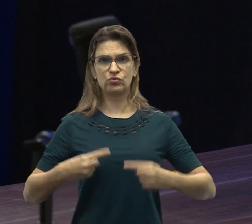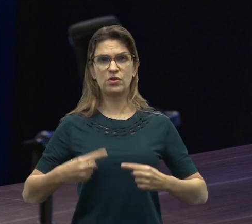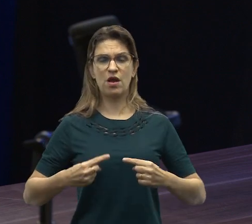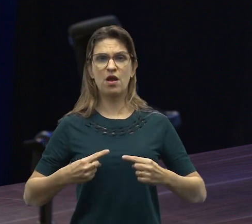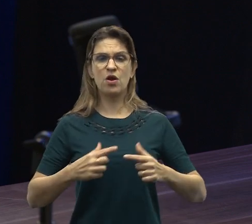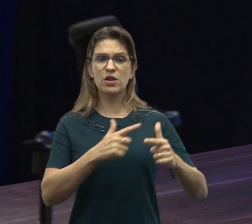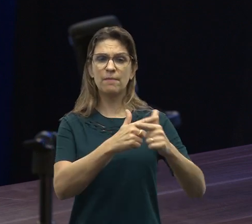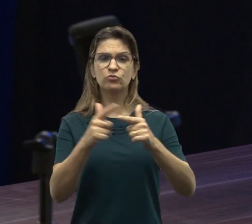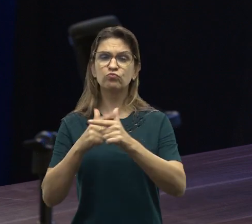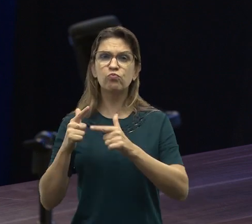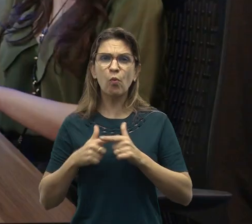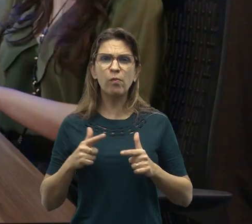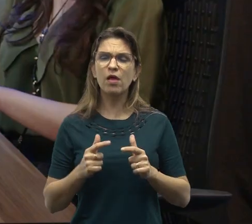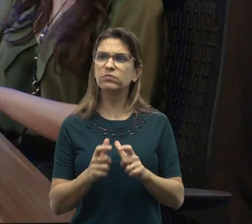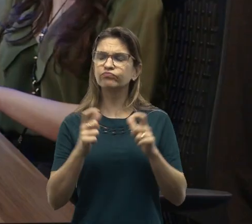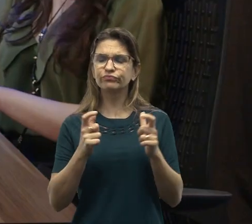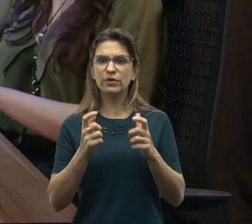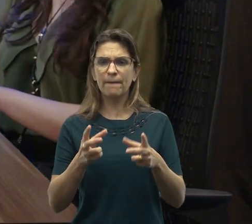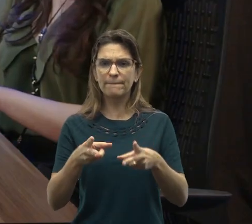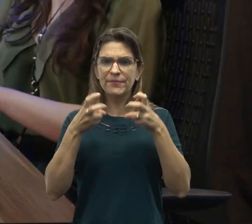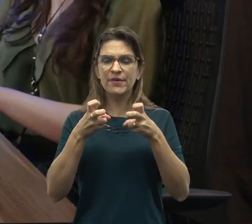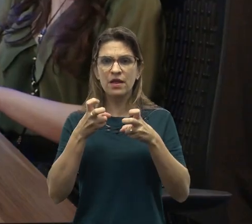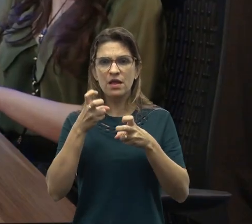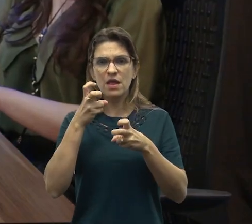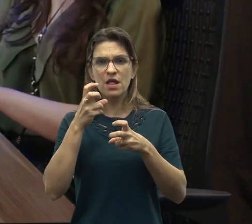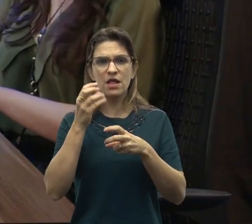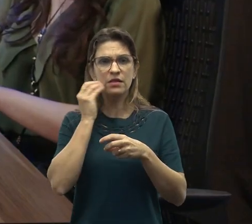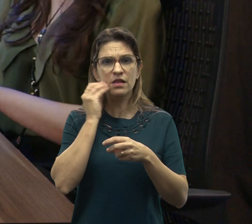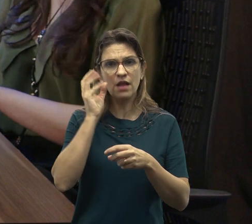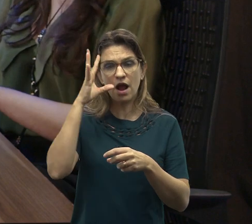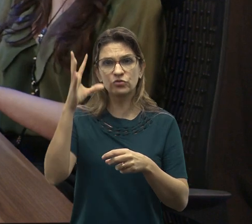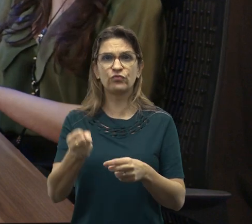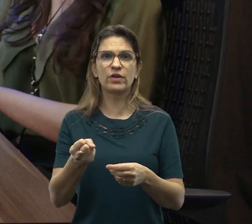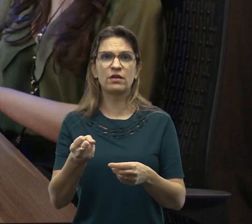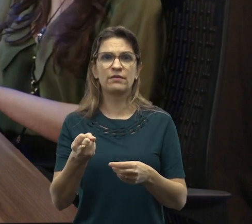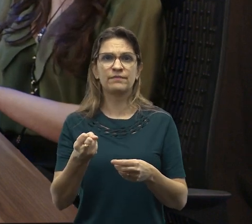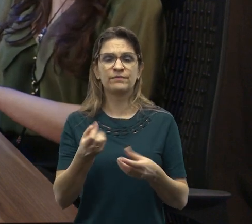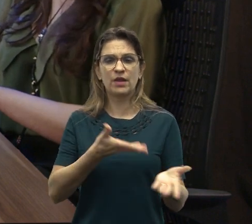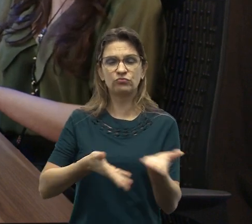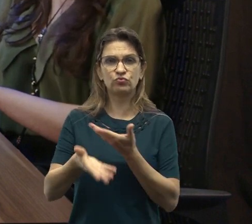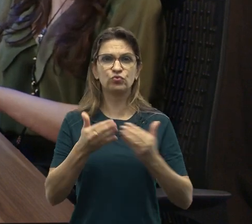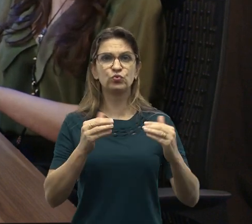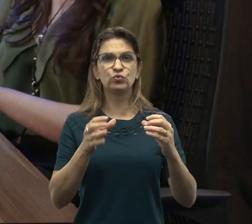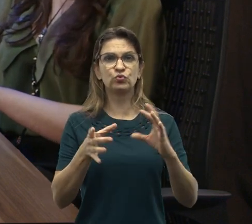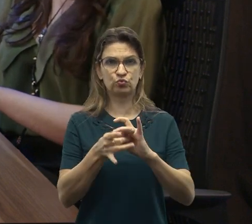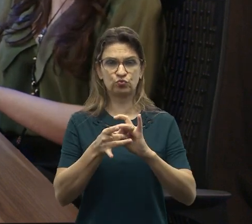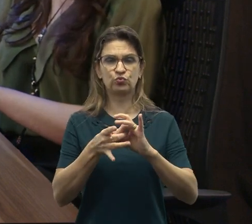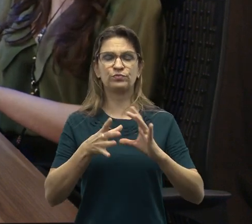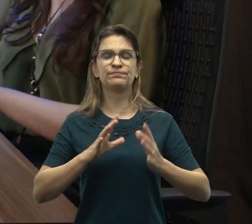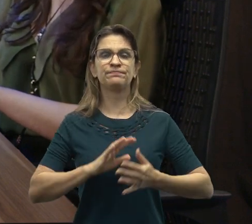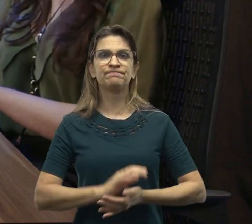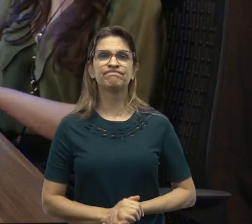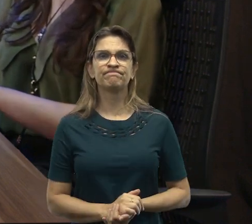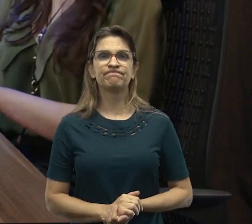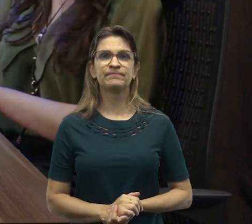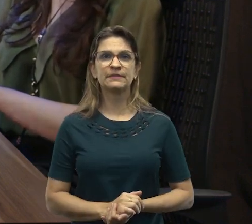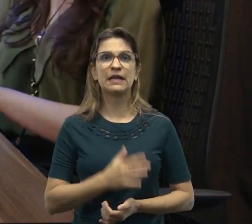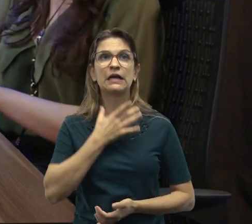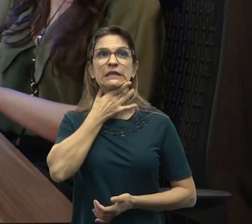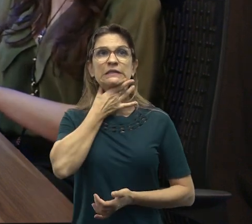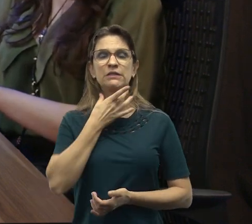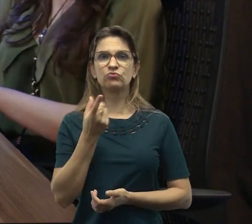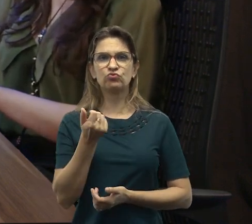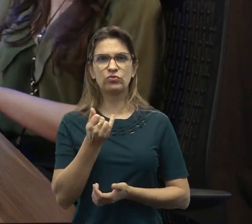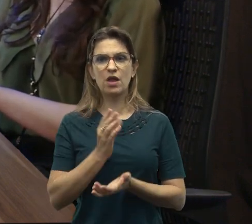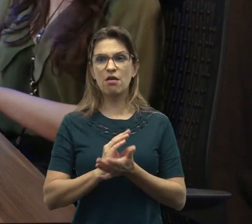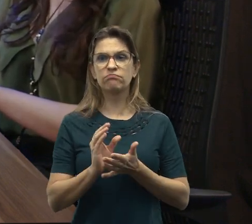E vejo também essa dificuldade financeira que a cidade passa, a dificuldade de conseguir investir